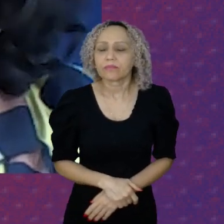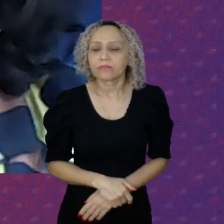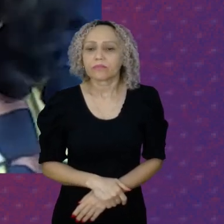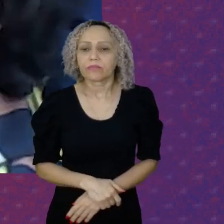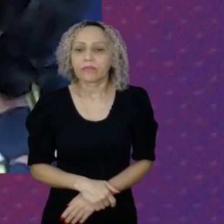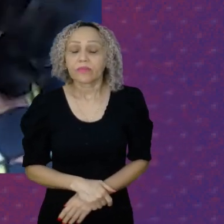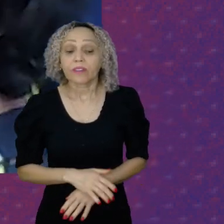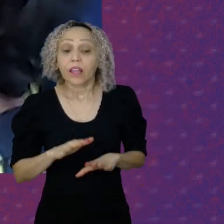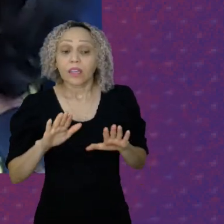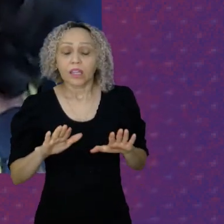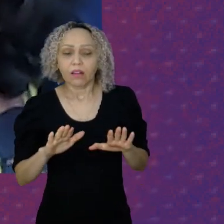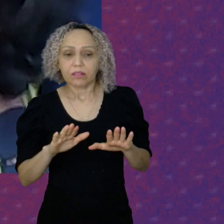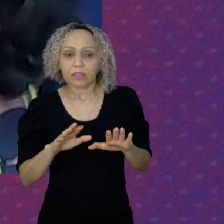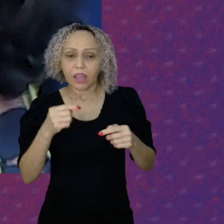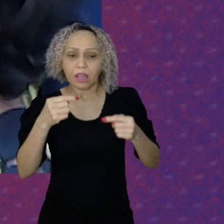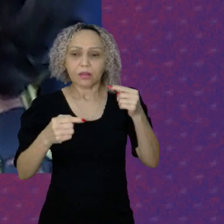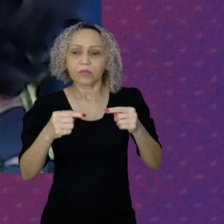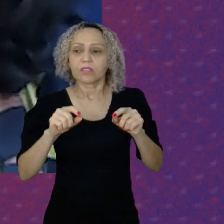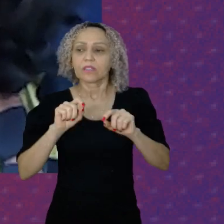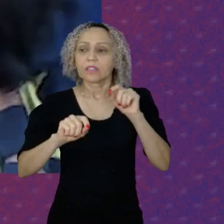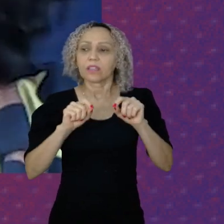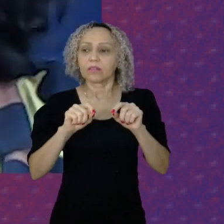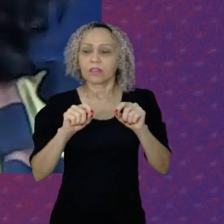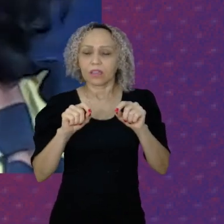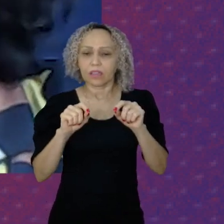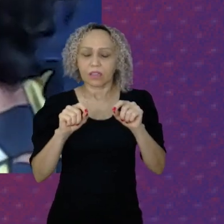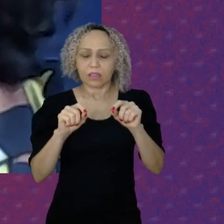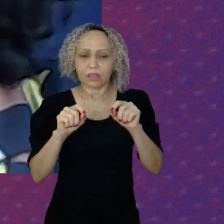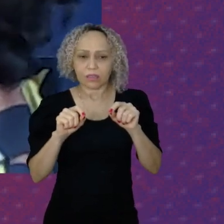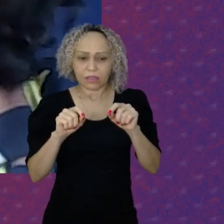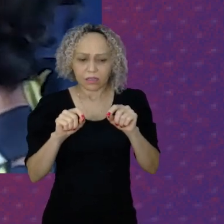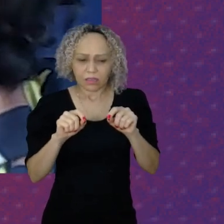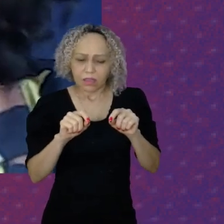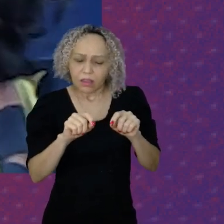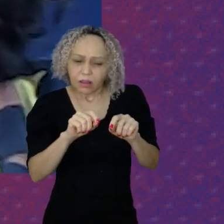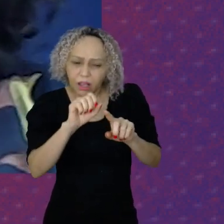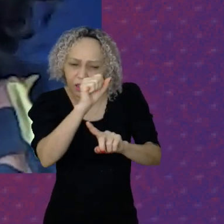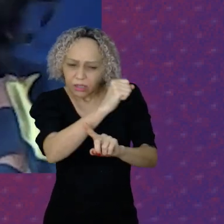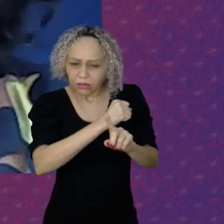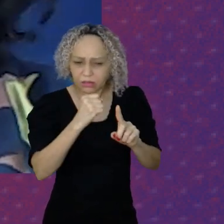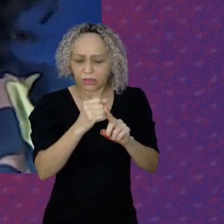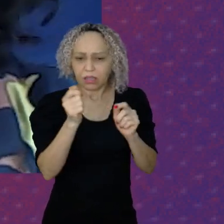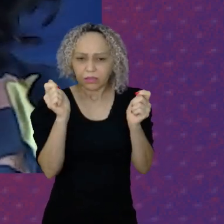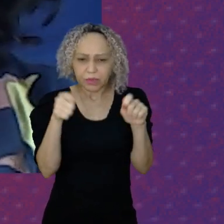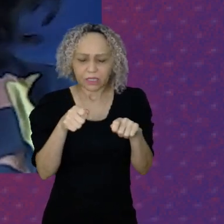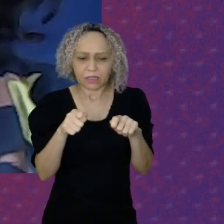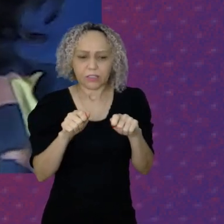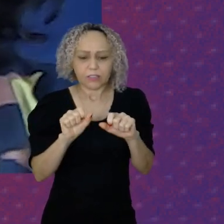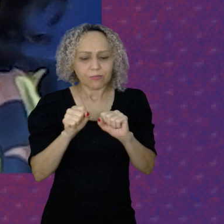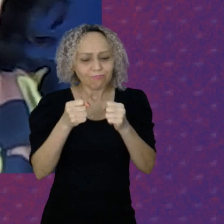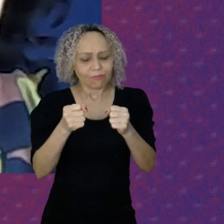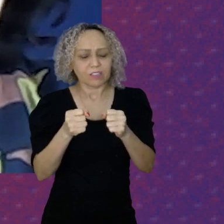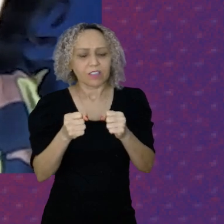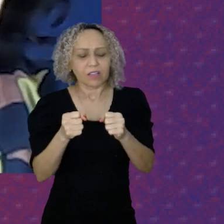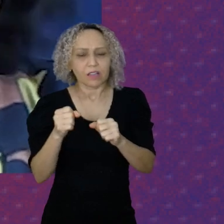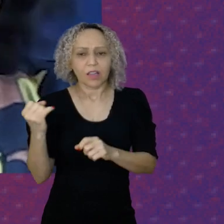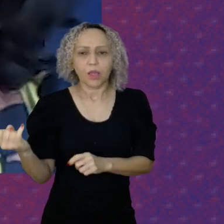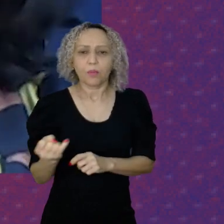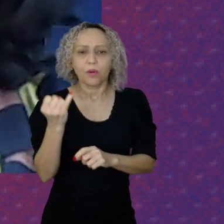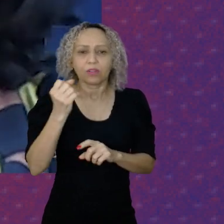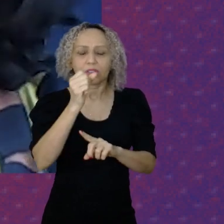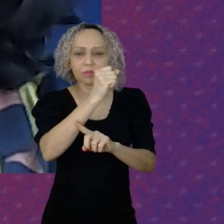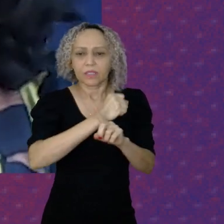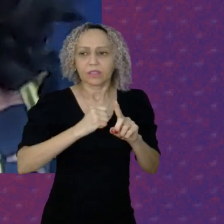um enfrentamento que a sociedade precisa fazer, uma discussão que é importante para a sociedade, é